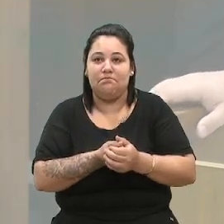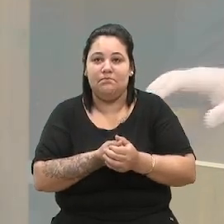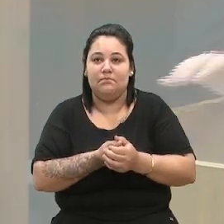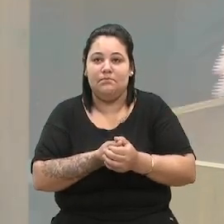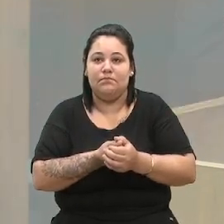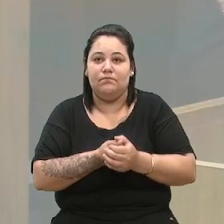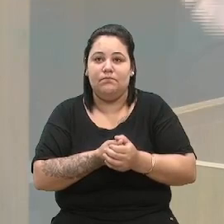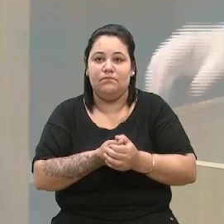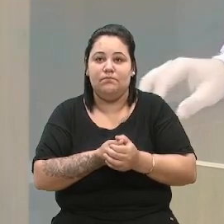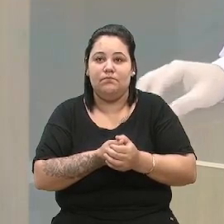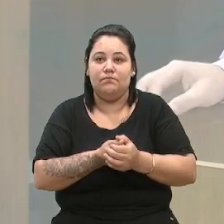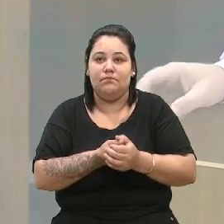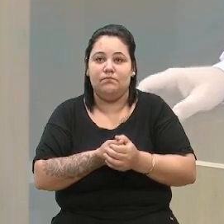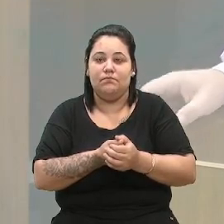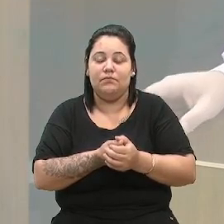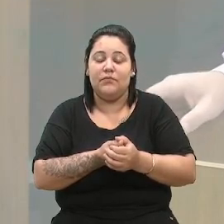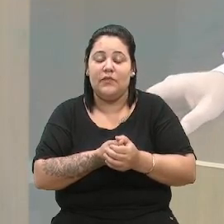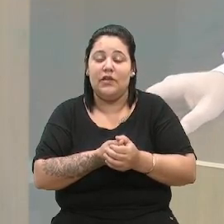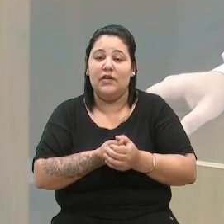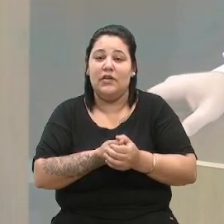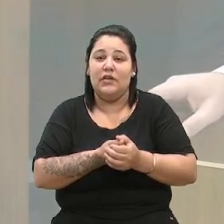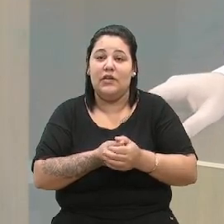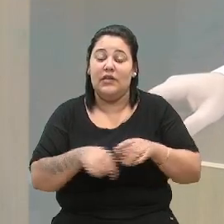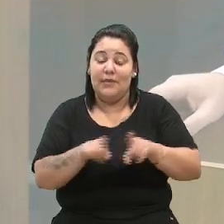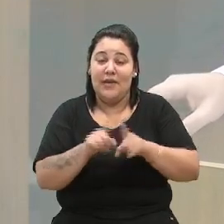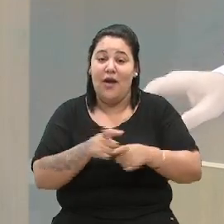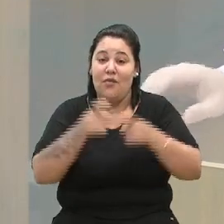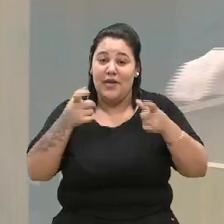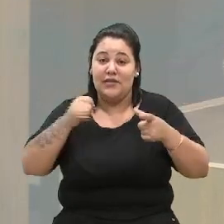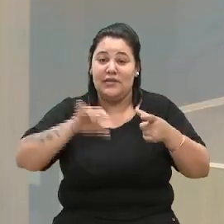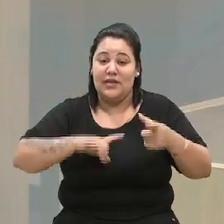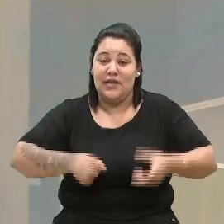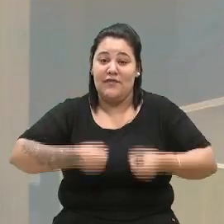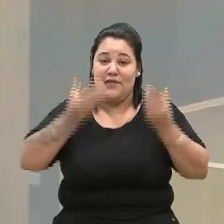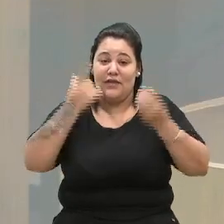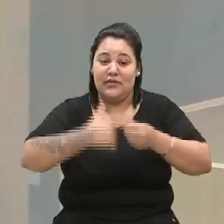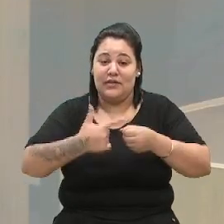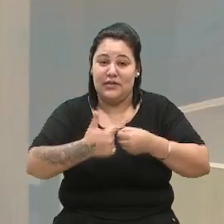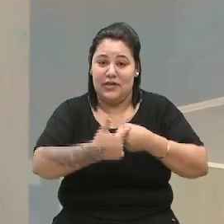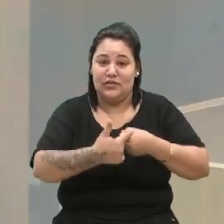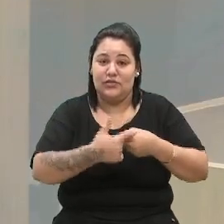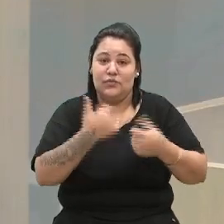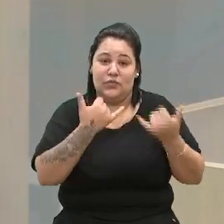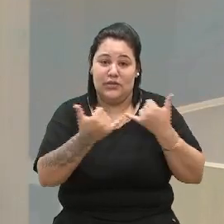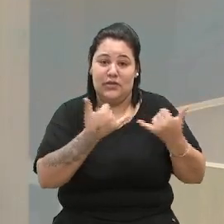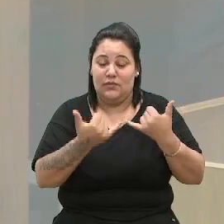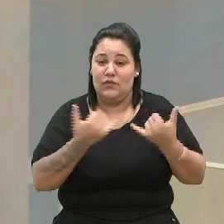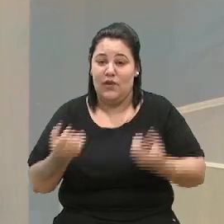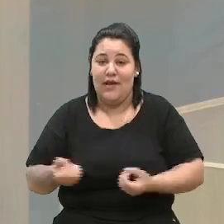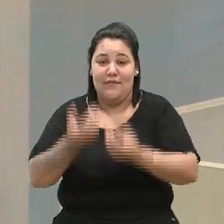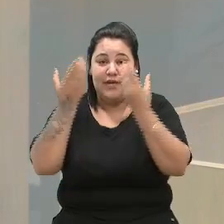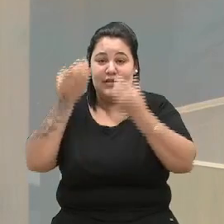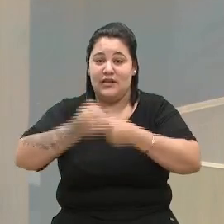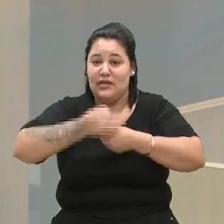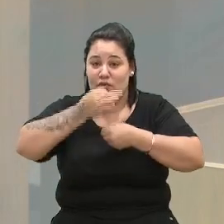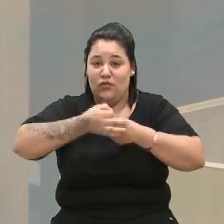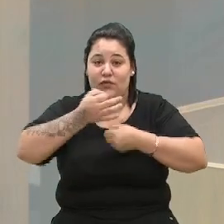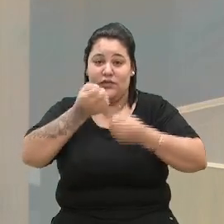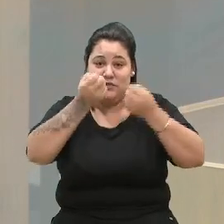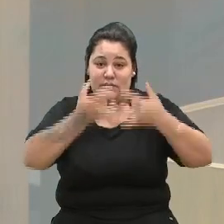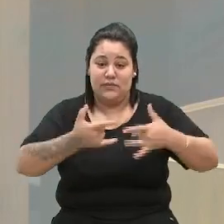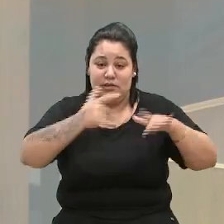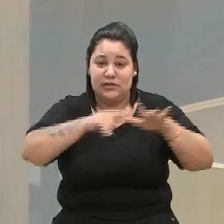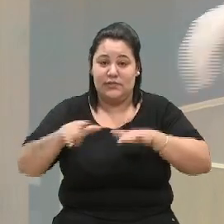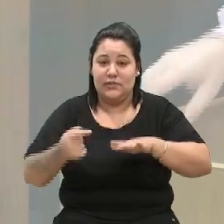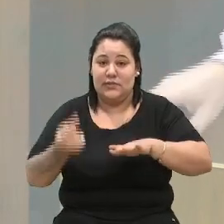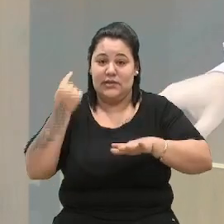Isso aflora ainda mais quando acontecem grandes eventos na cidade. Foi o caso da Festa da Uva, que foi o que eu falei na semana passada. O senhor trouxe